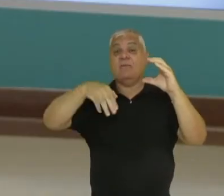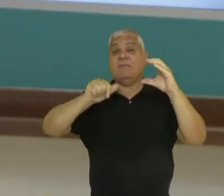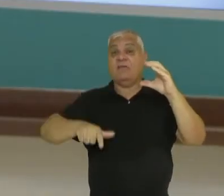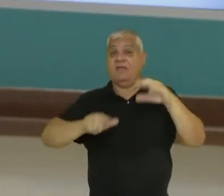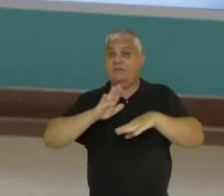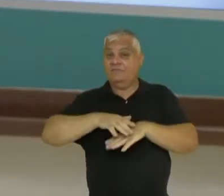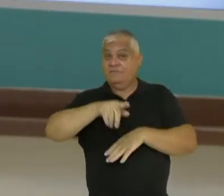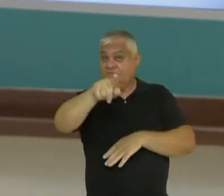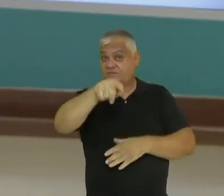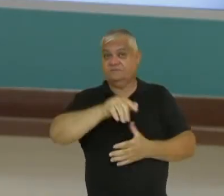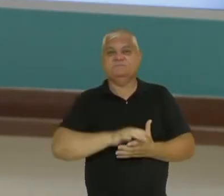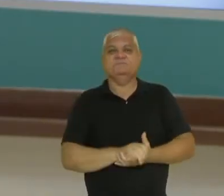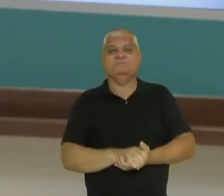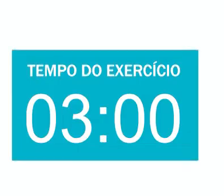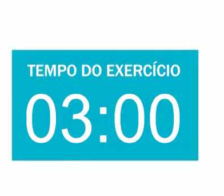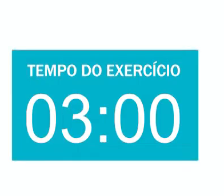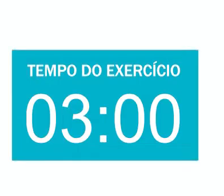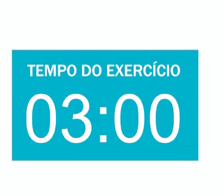com vocês.